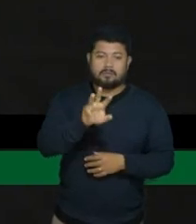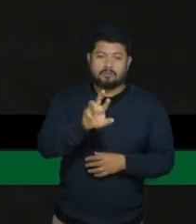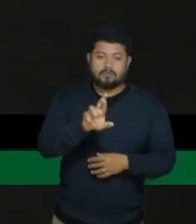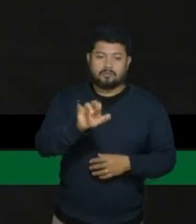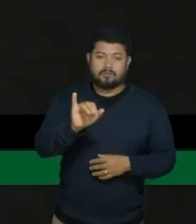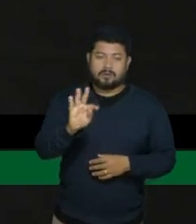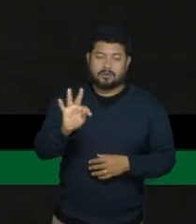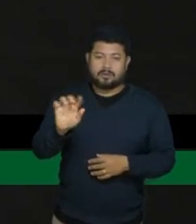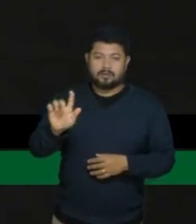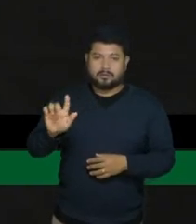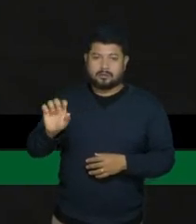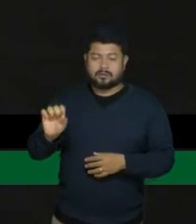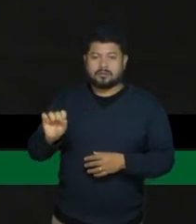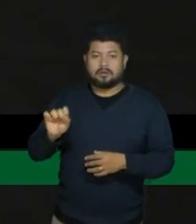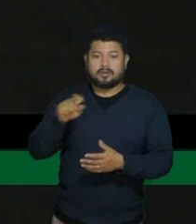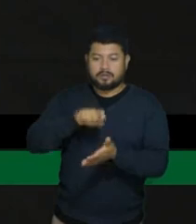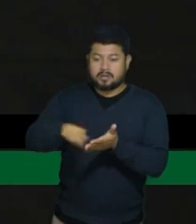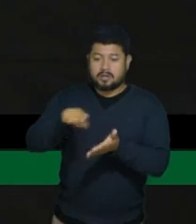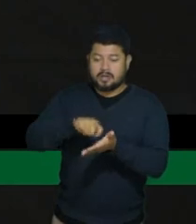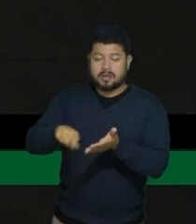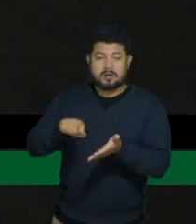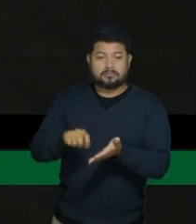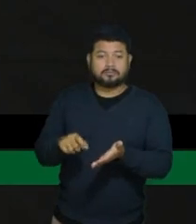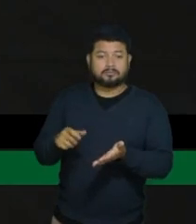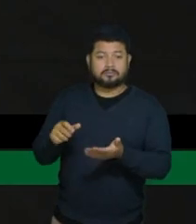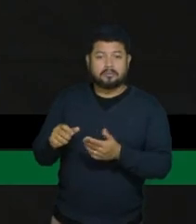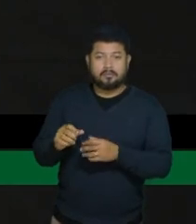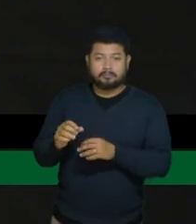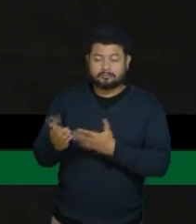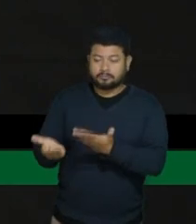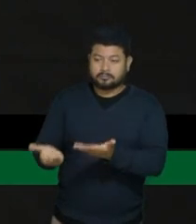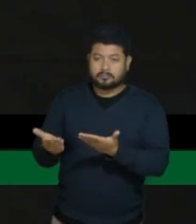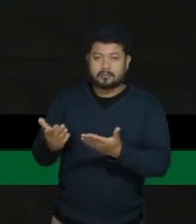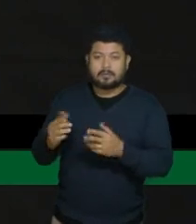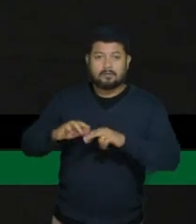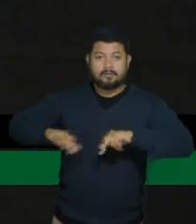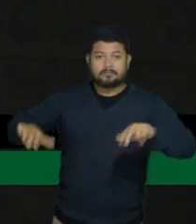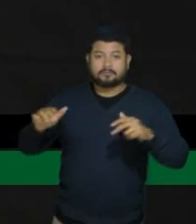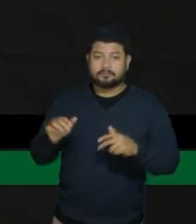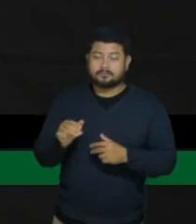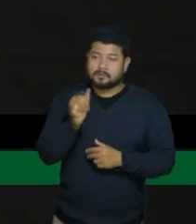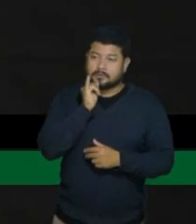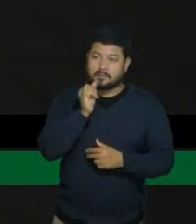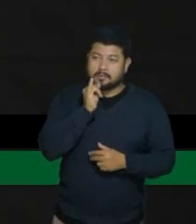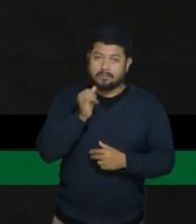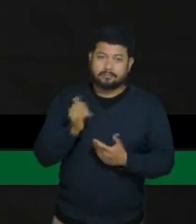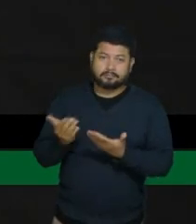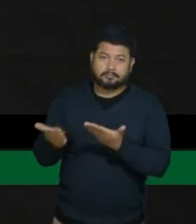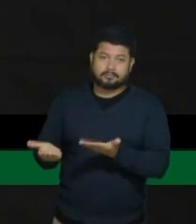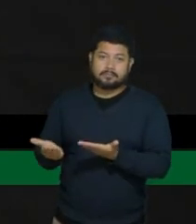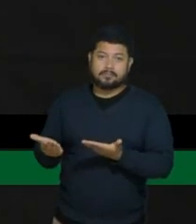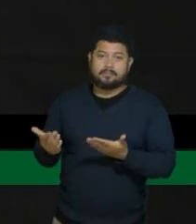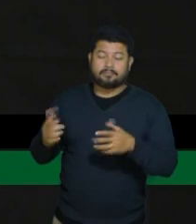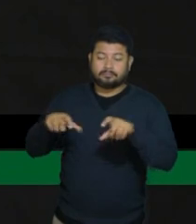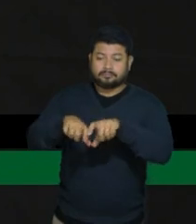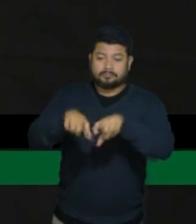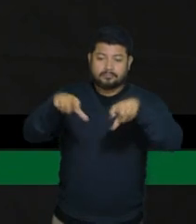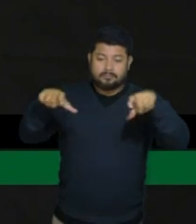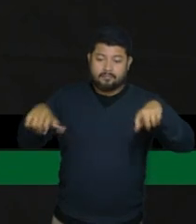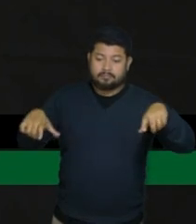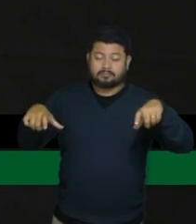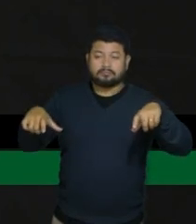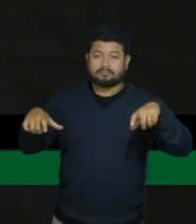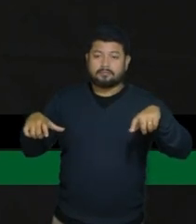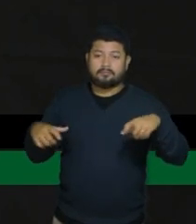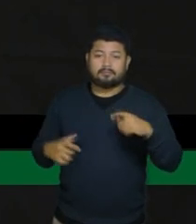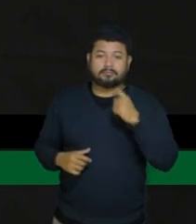de equipamentos que hoje se encontram em detrimento, como, por exemplo, o próprio ginásio Ivan Rodrigues, aqui